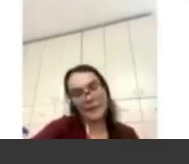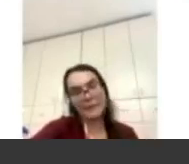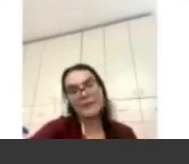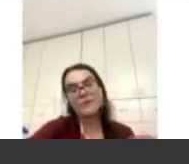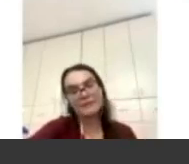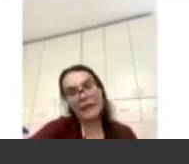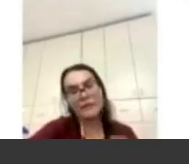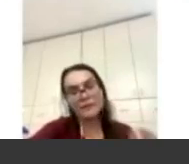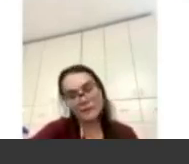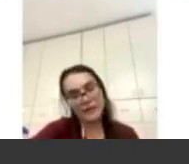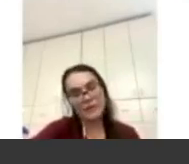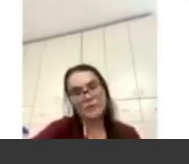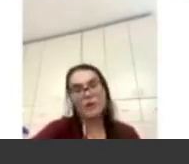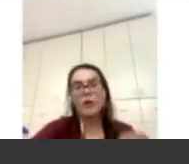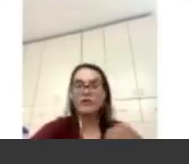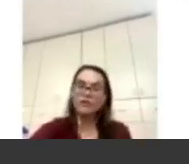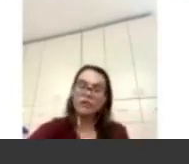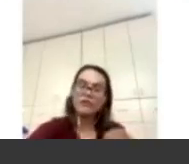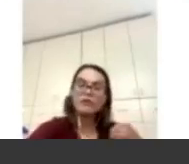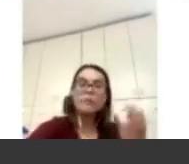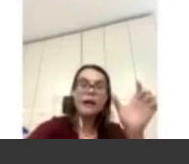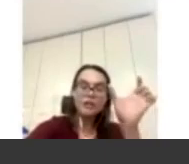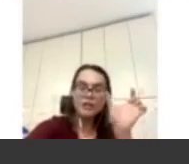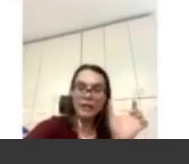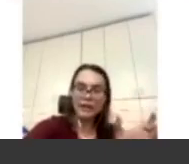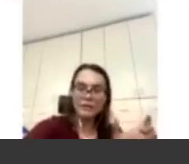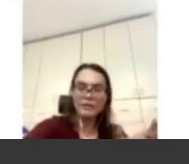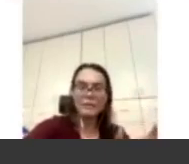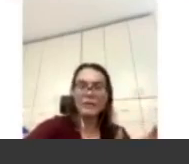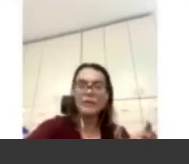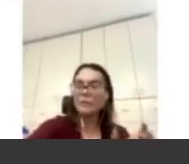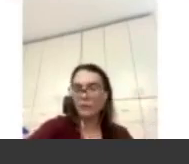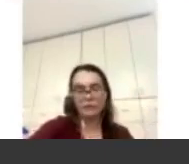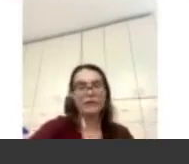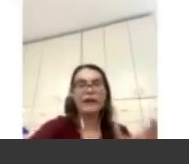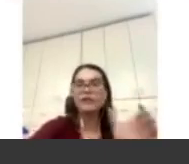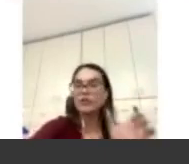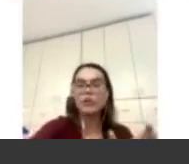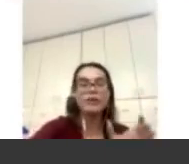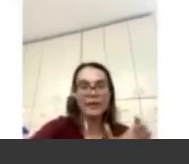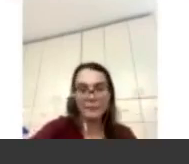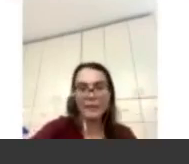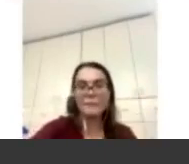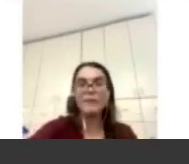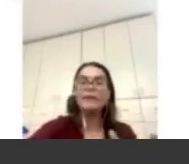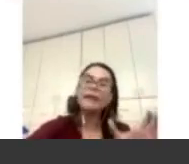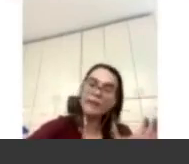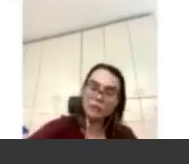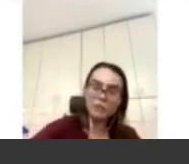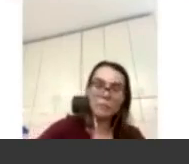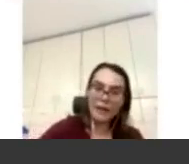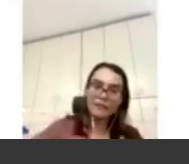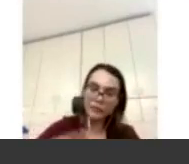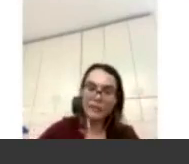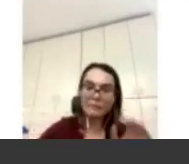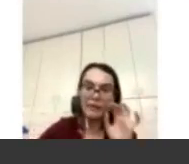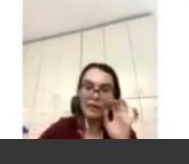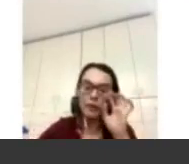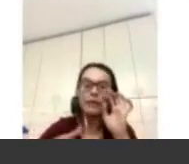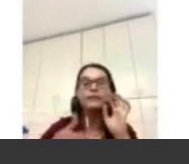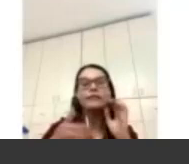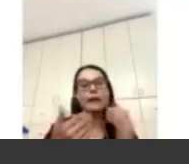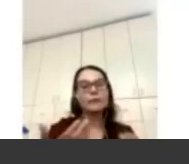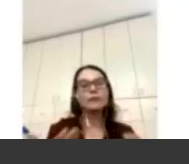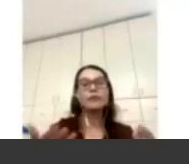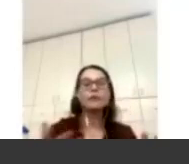de encaminhamentos internos e externos. Ou seja, toda vez que o PAC chegar num determinado ponto e falar discuta, encaminhe, dentro do PAC Floripa, eu